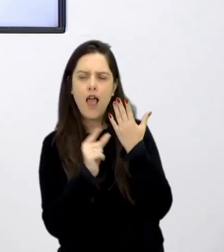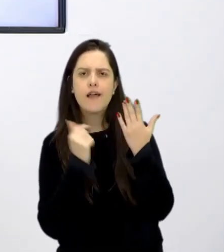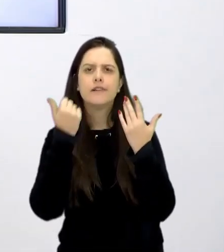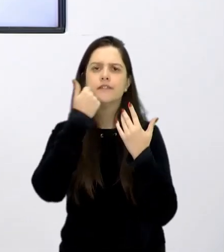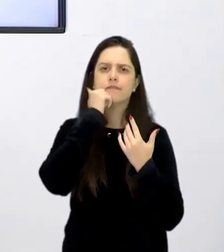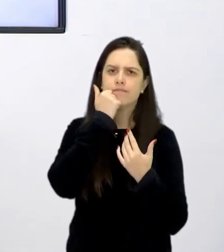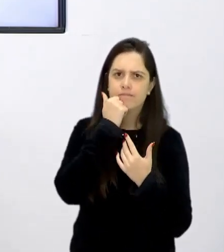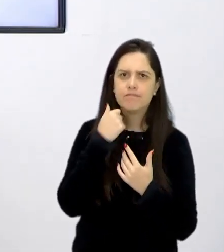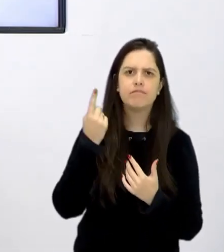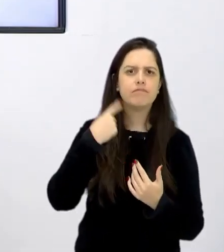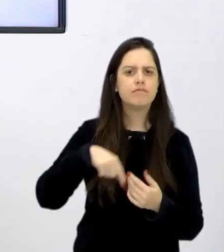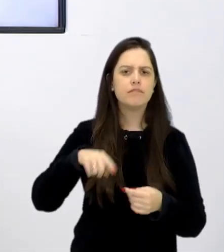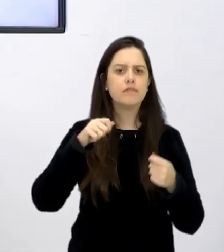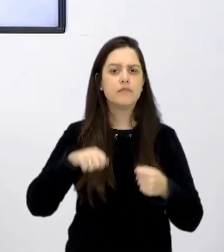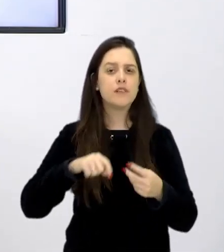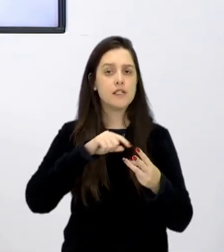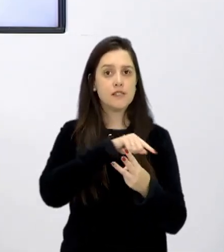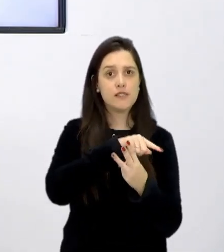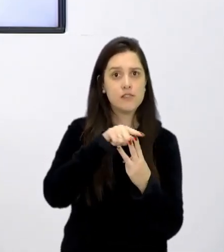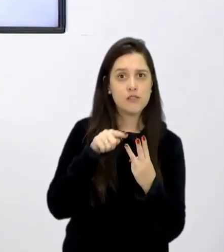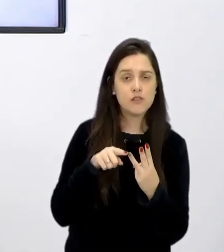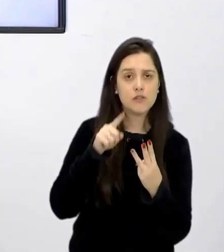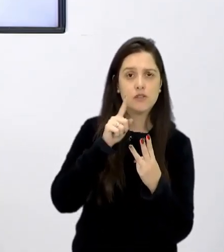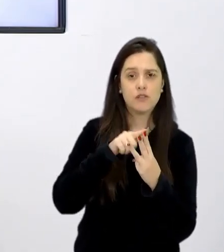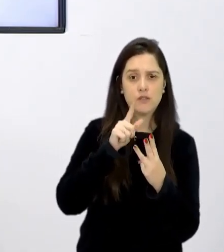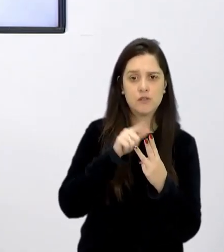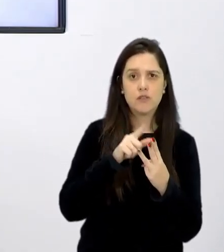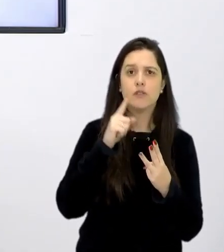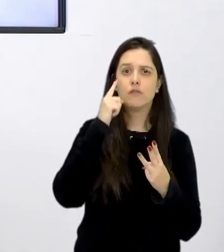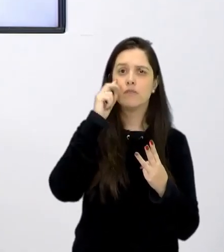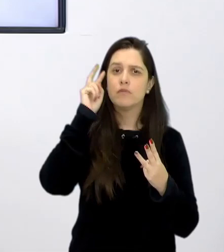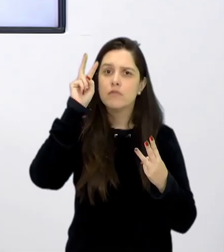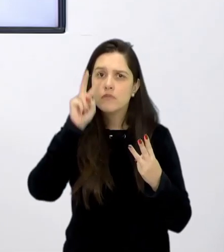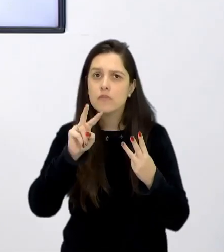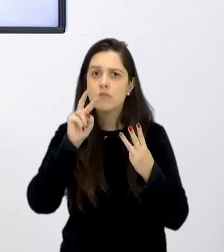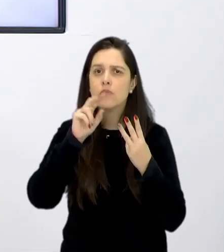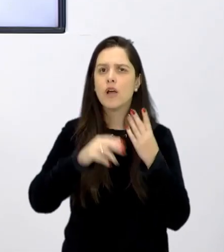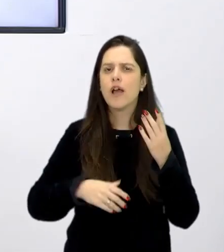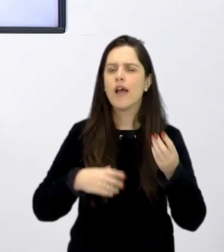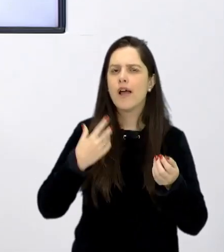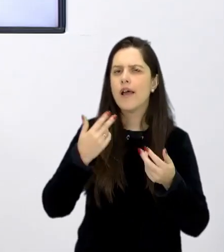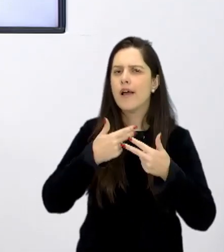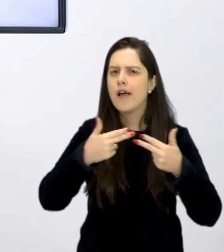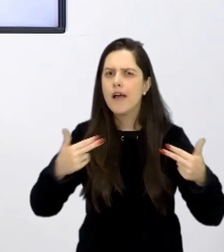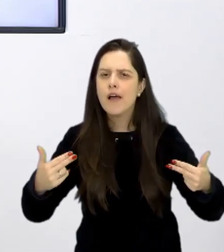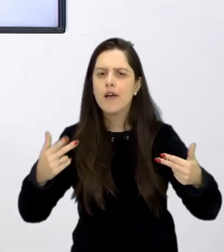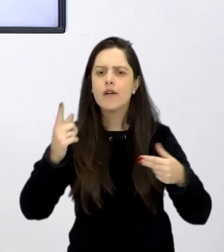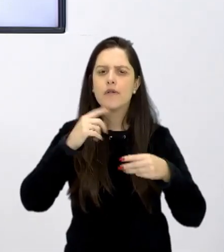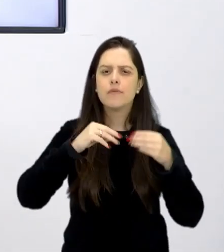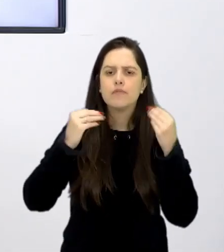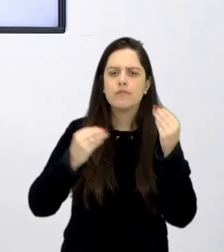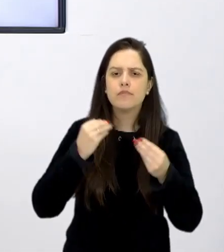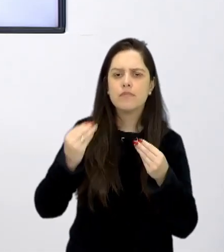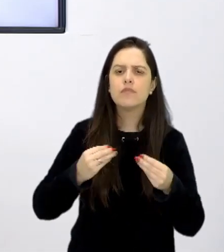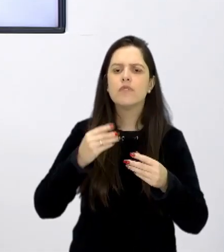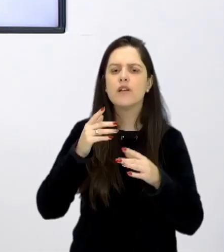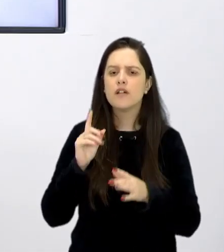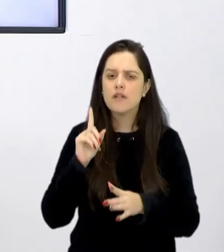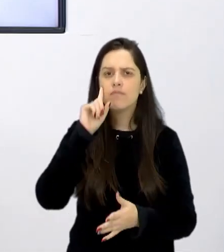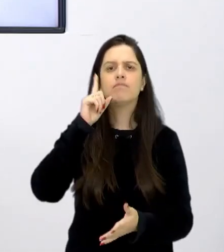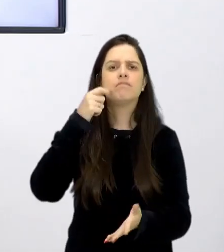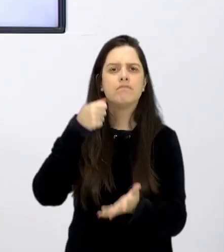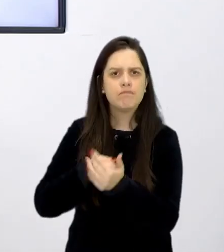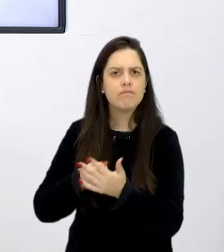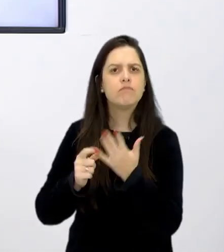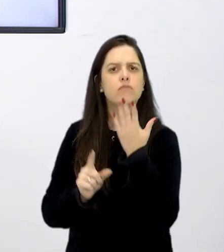científica, lemos em 3 partes um texto, nós vimos ali também infográficos e gráficos que facilitam no entendimento de um